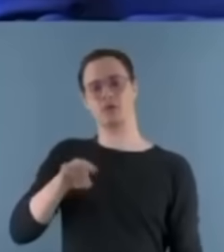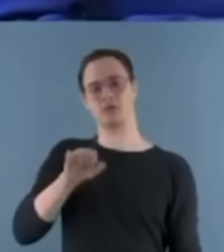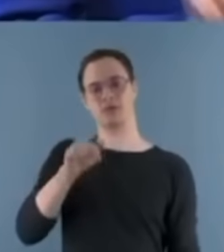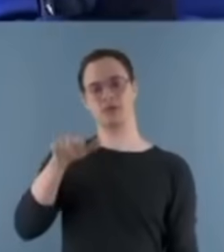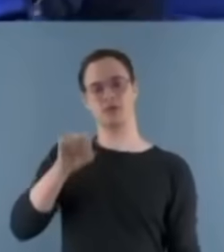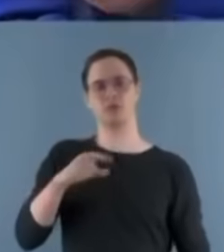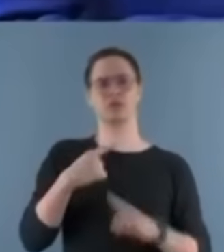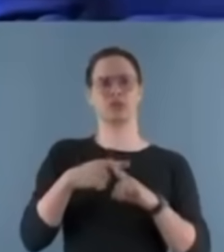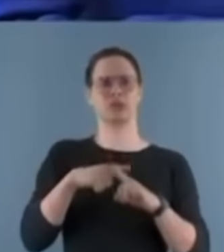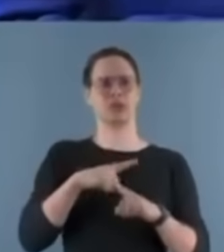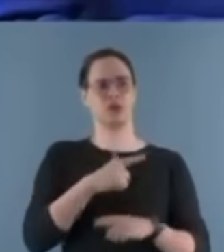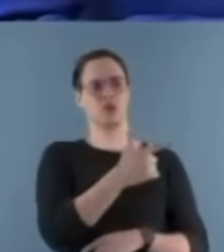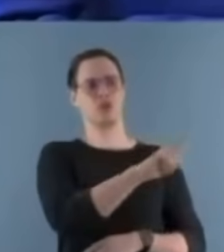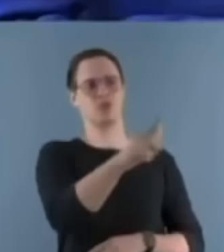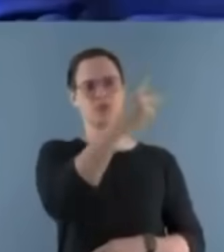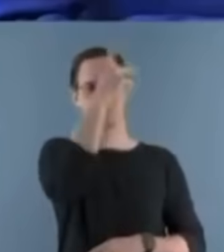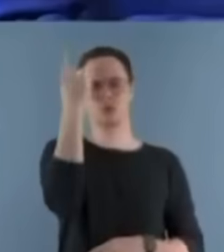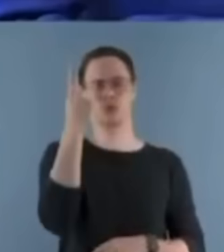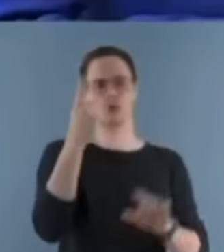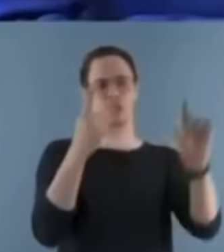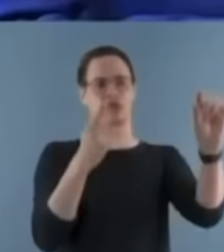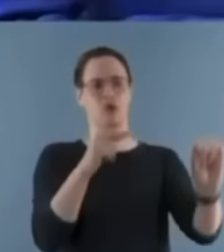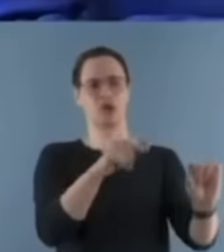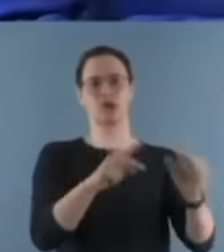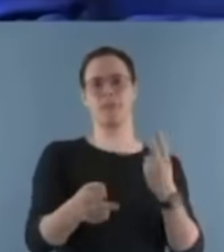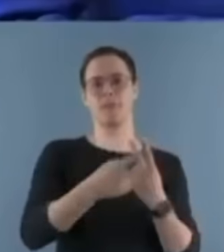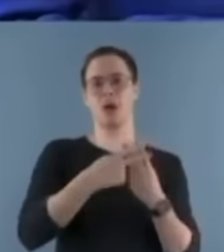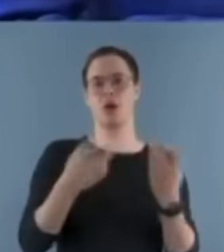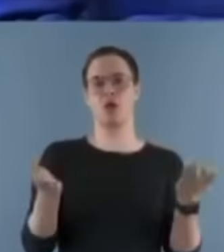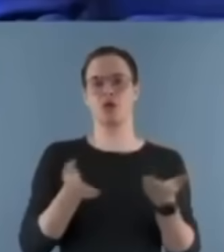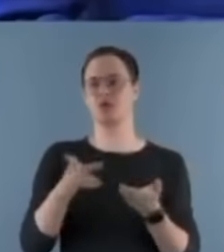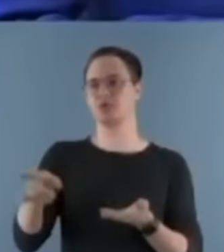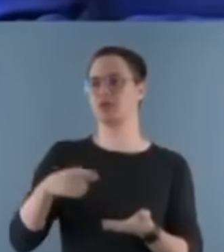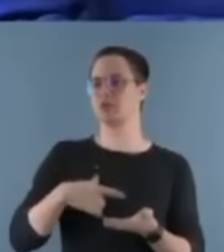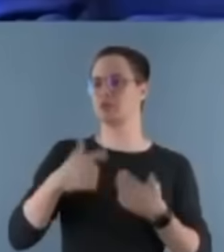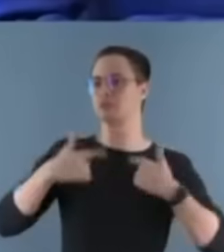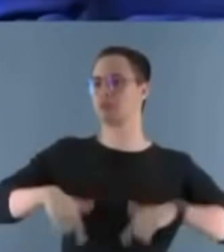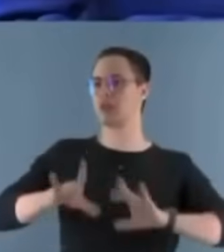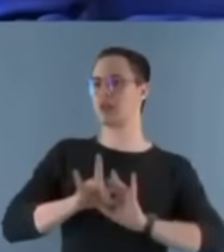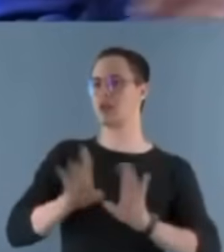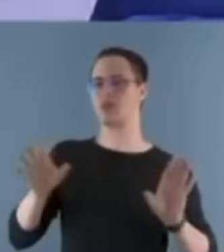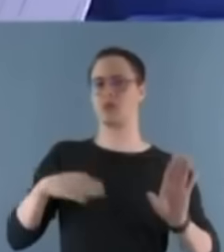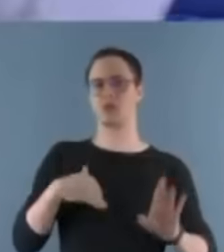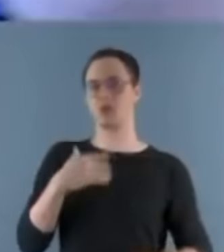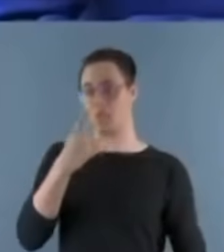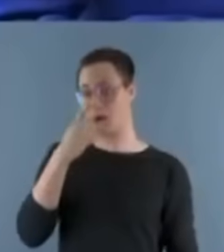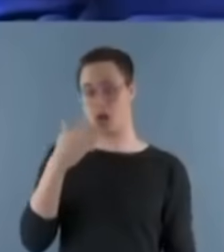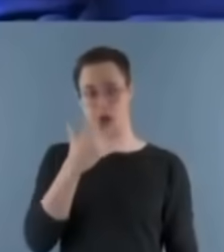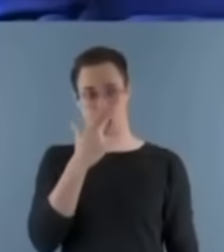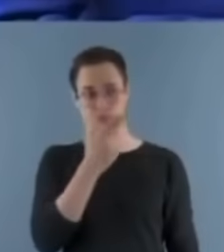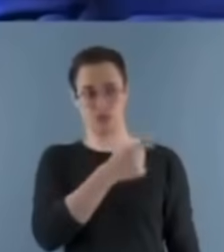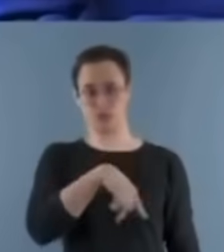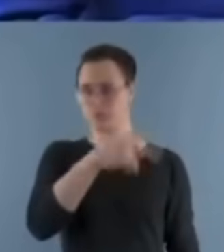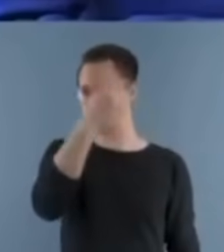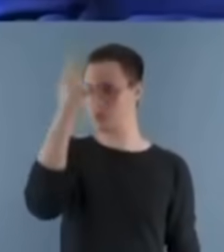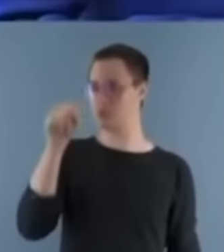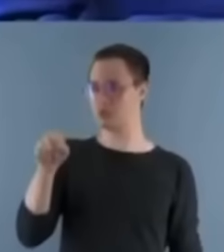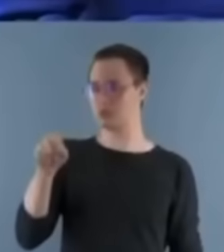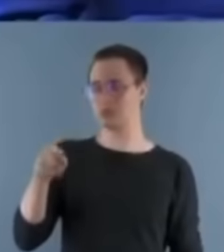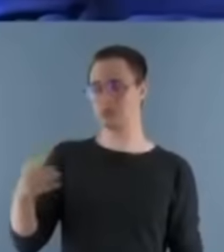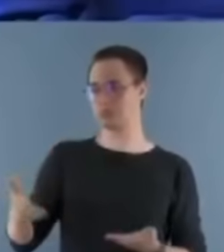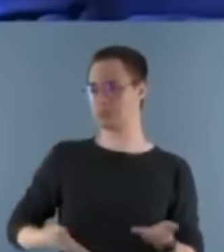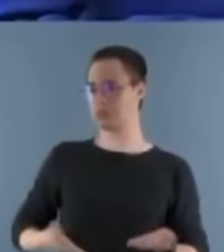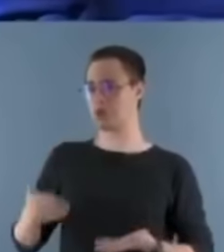fato, existem outras pessoas que, por muito menos, estão na cadeia. O senhor realmente, para mim e para os outros que estão vendo, realmente prestou um serviço